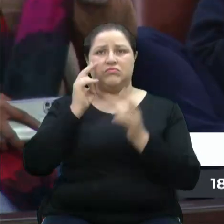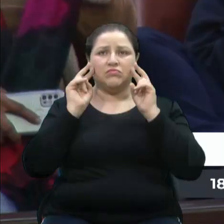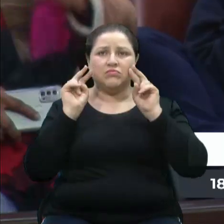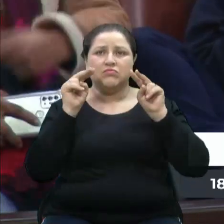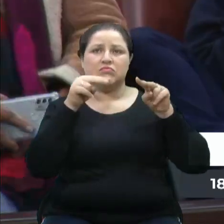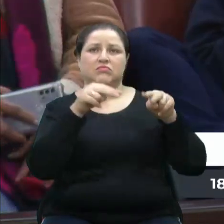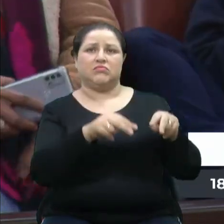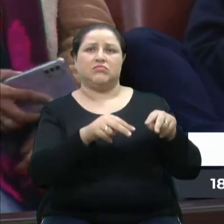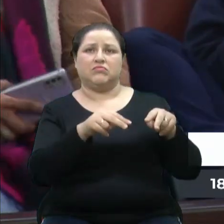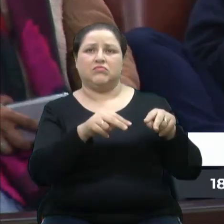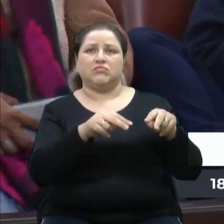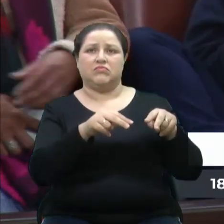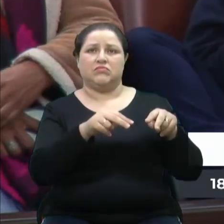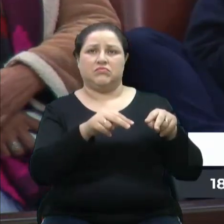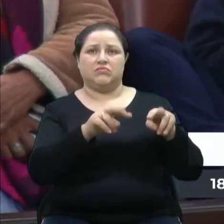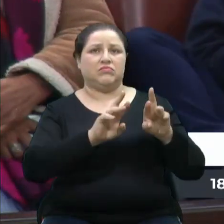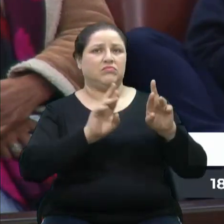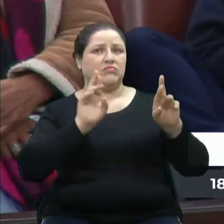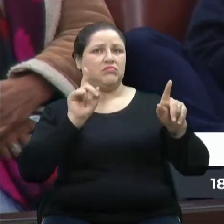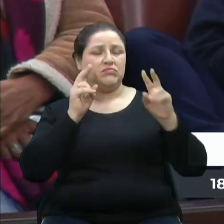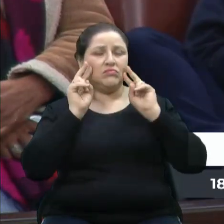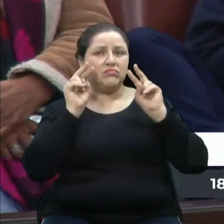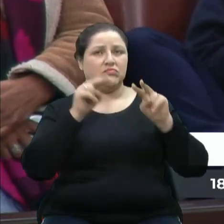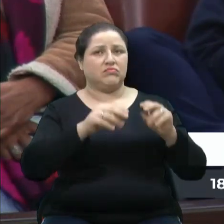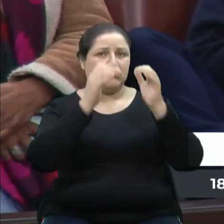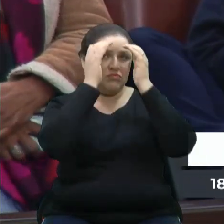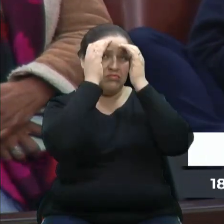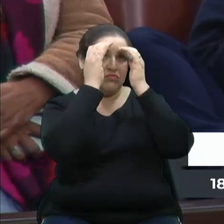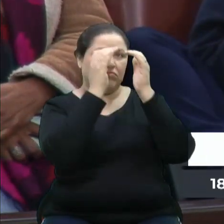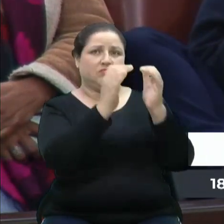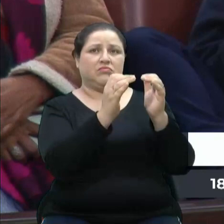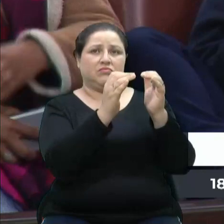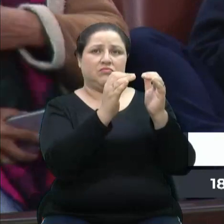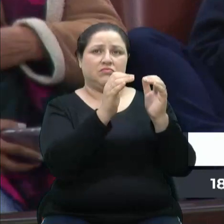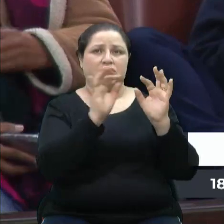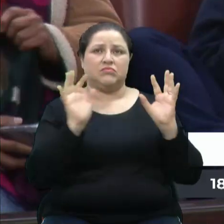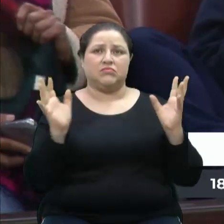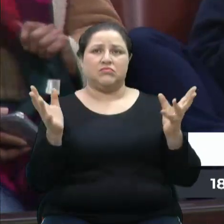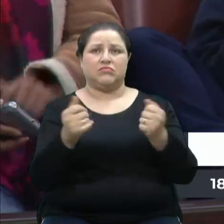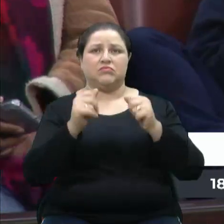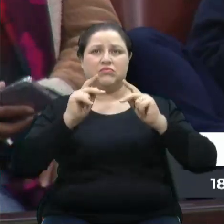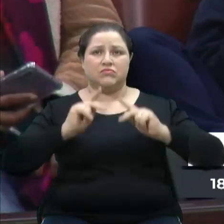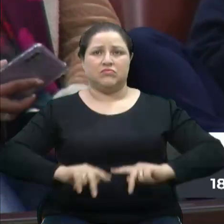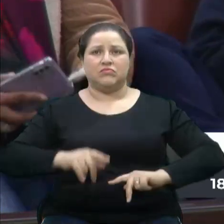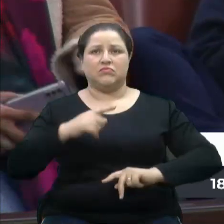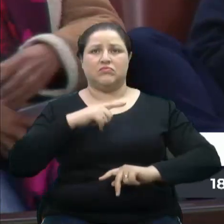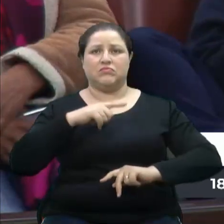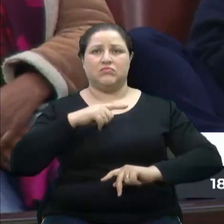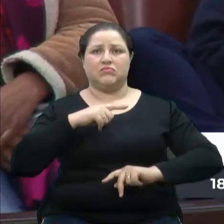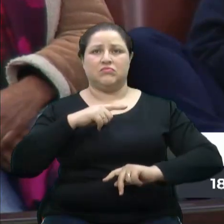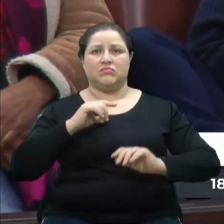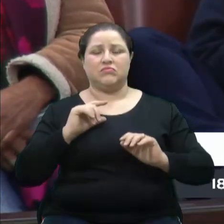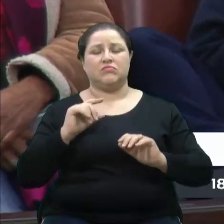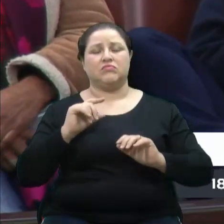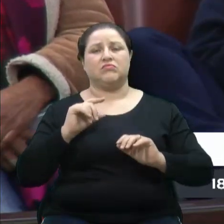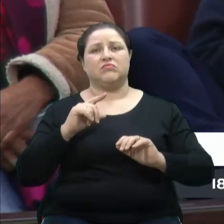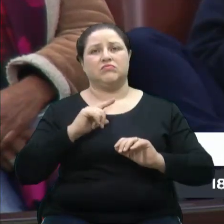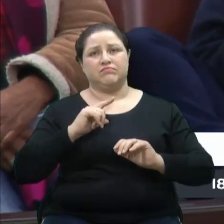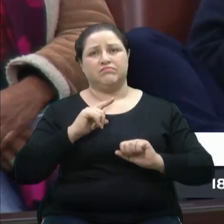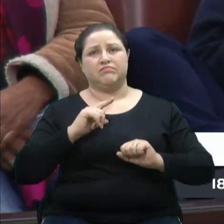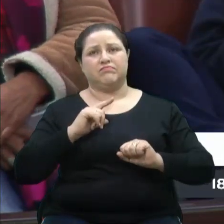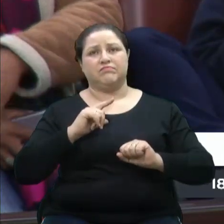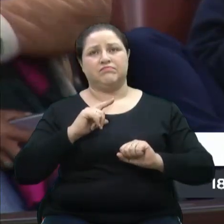olhar diferenciado respeitoso a todas as pessoas que têm